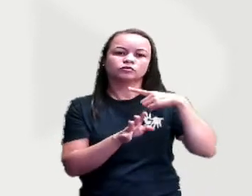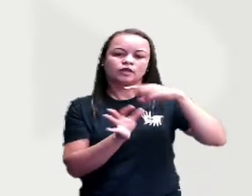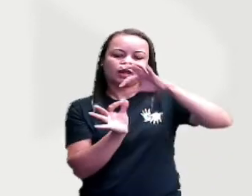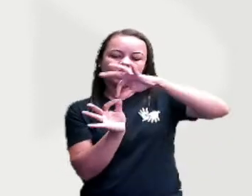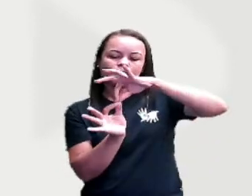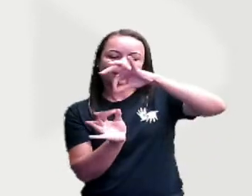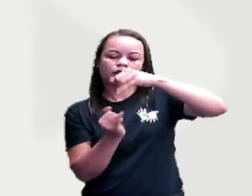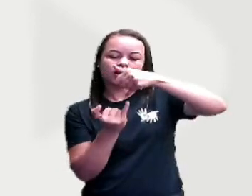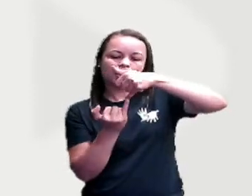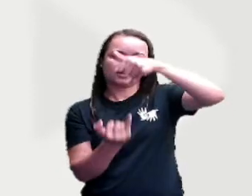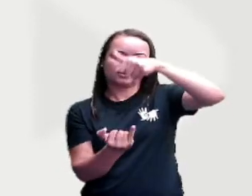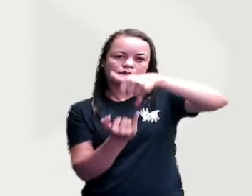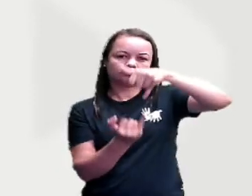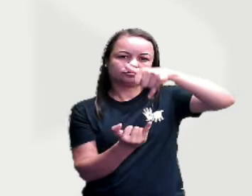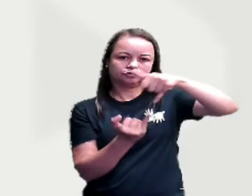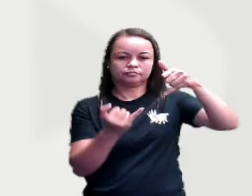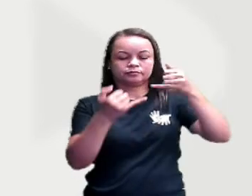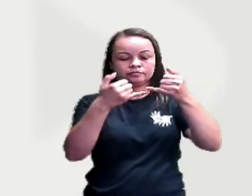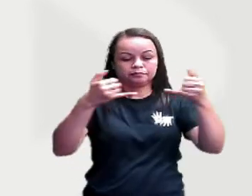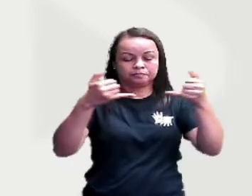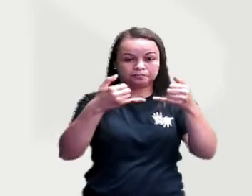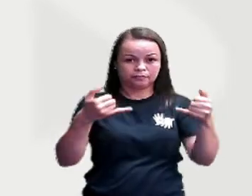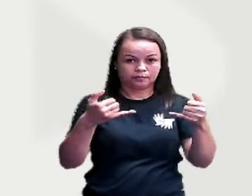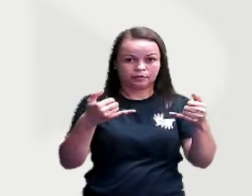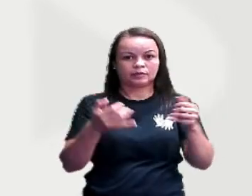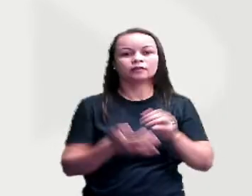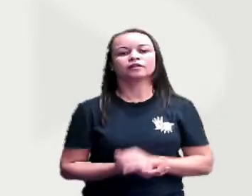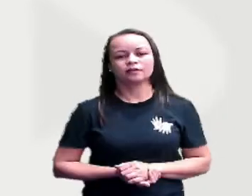linhas que vai estar aí, ó, na